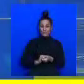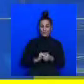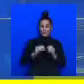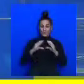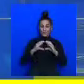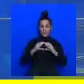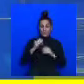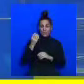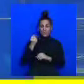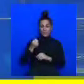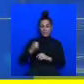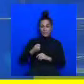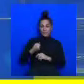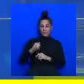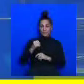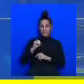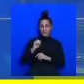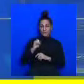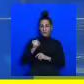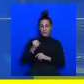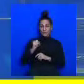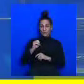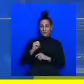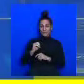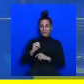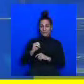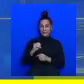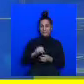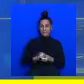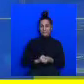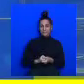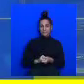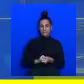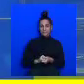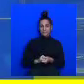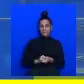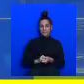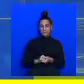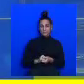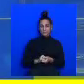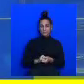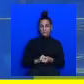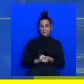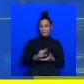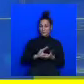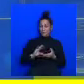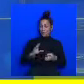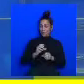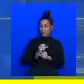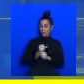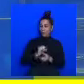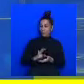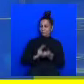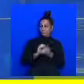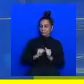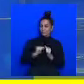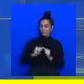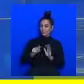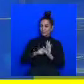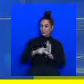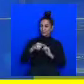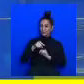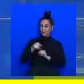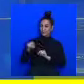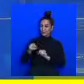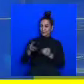Bola branca, número 80. Branca, 80. O prêmio está acumulado e pode sair para você hoje na